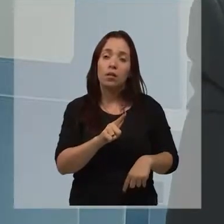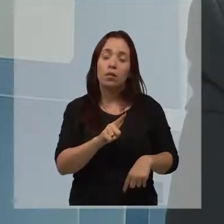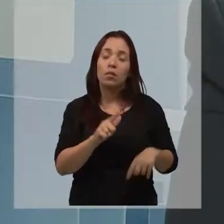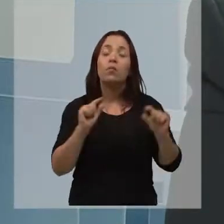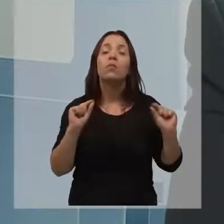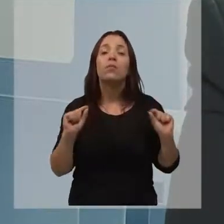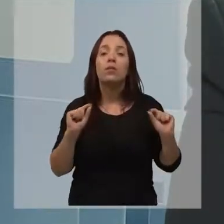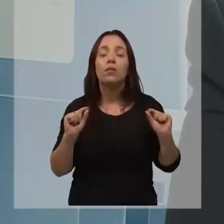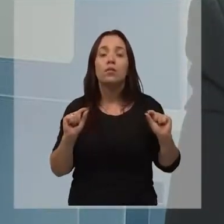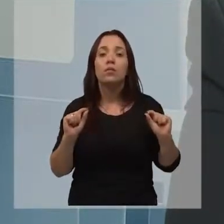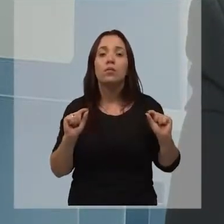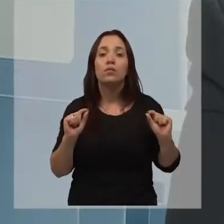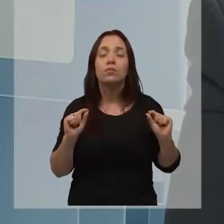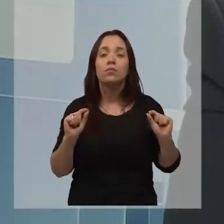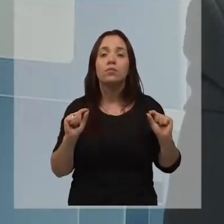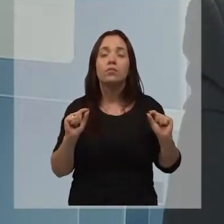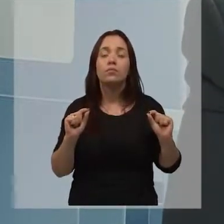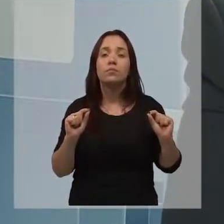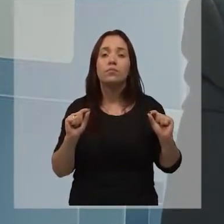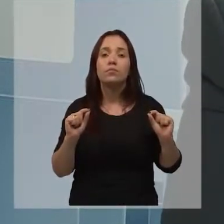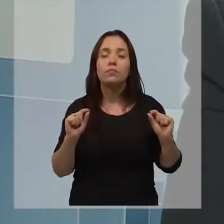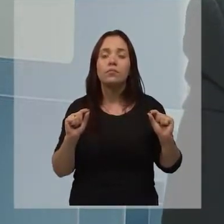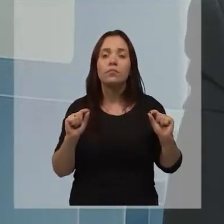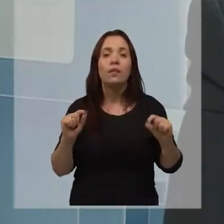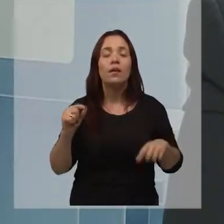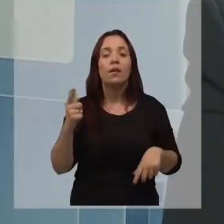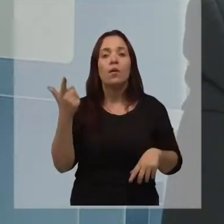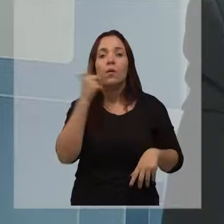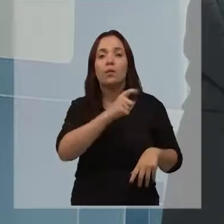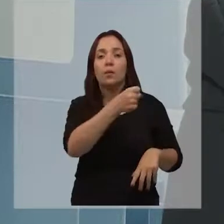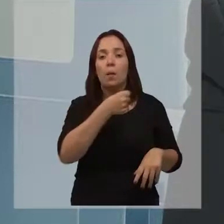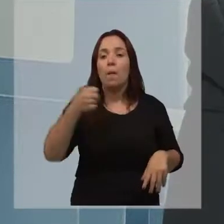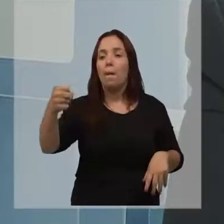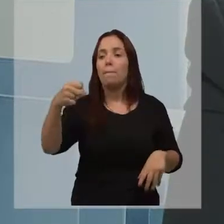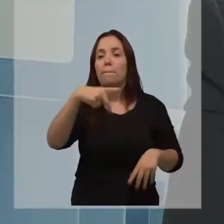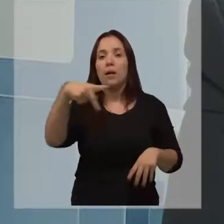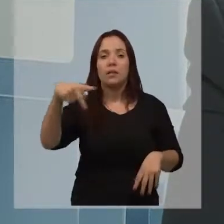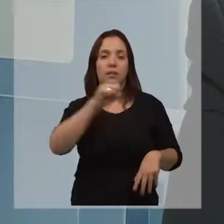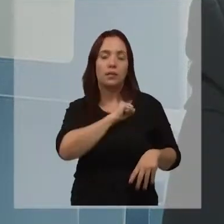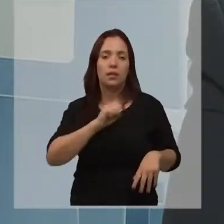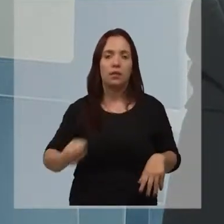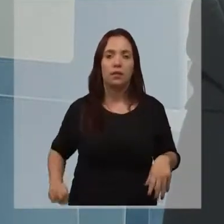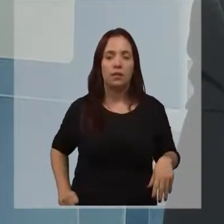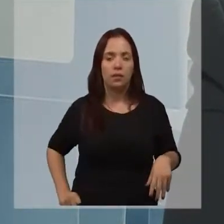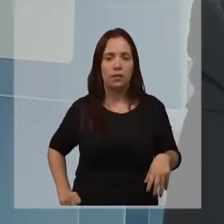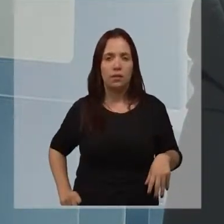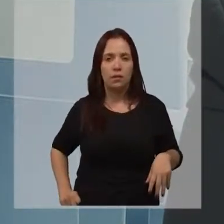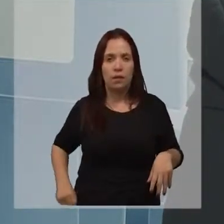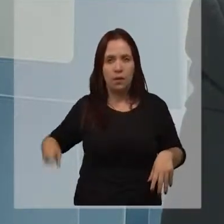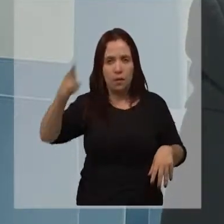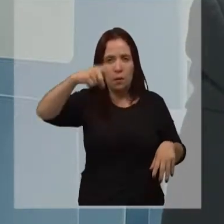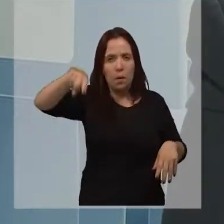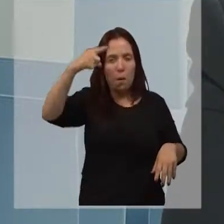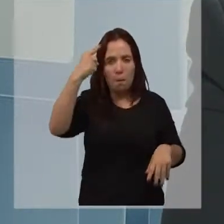conseguiu emplacar o presidente do Senado. Ninguém se iluda que pensa aquele